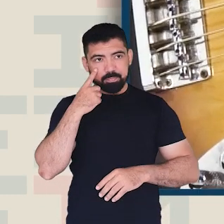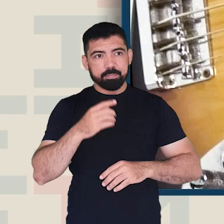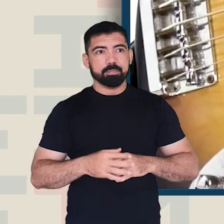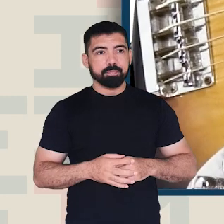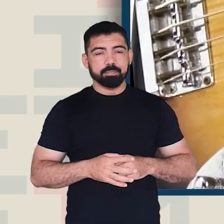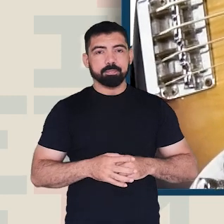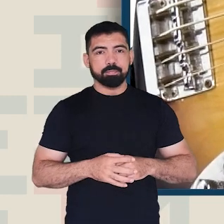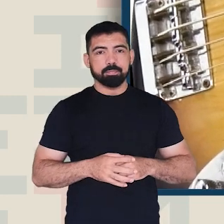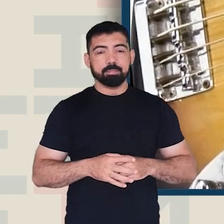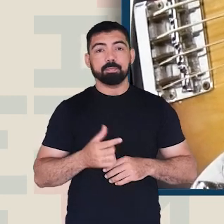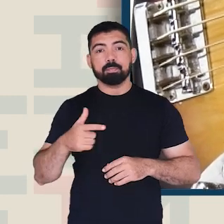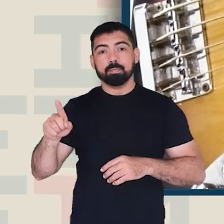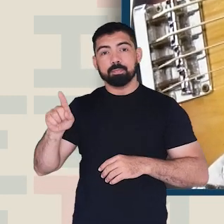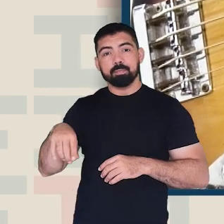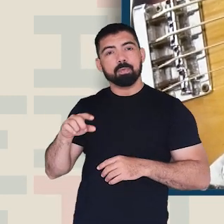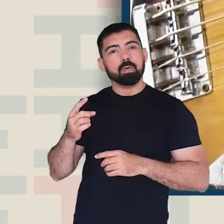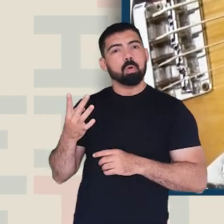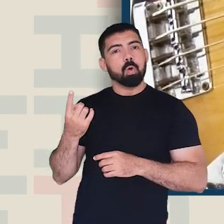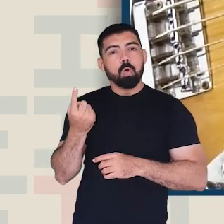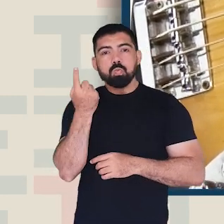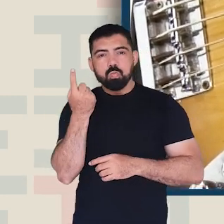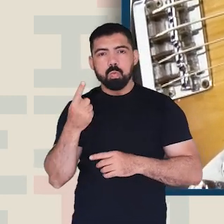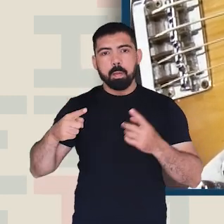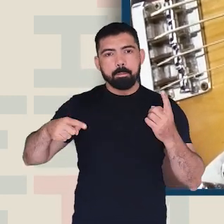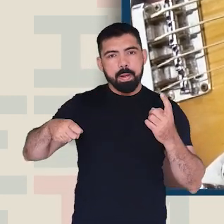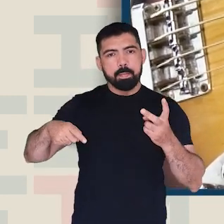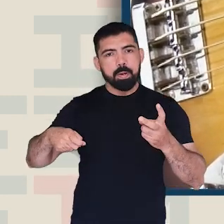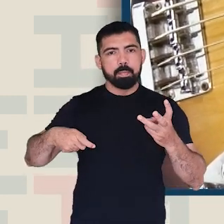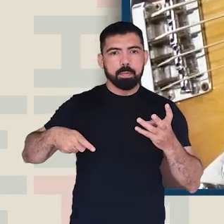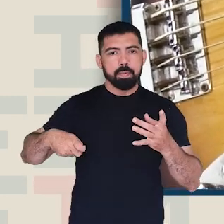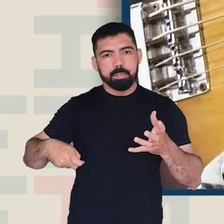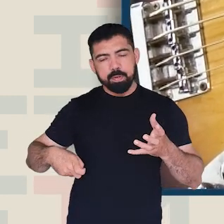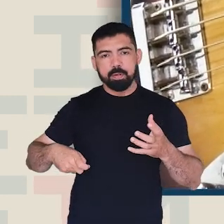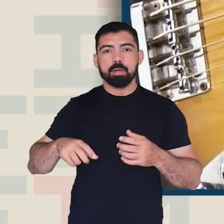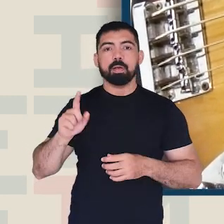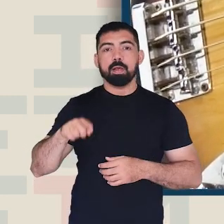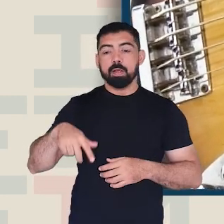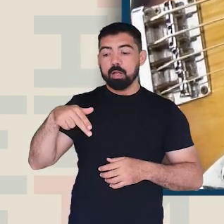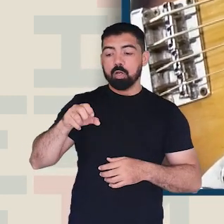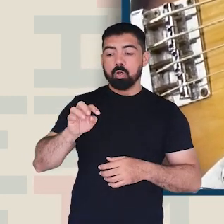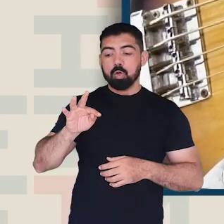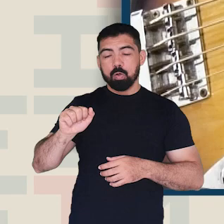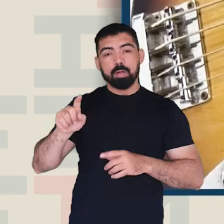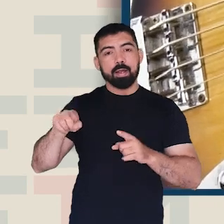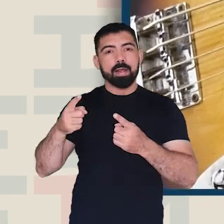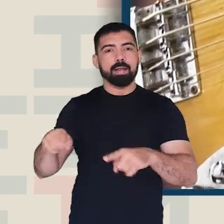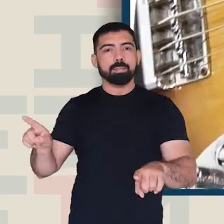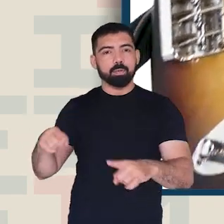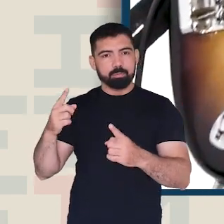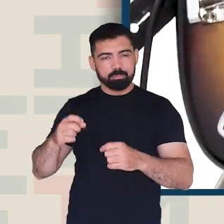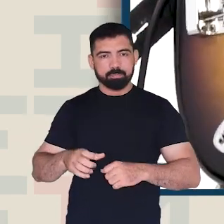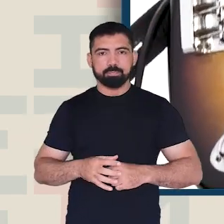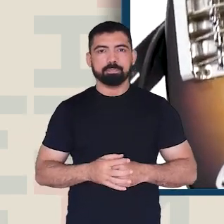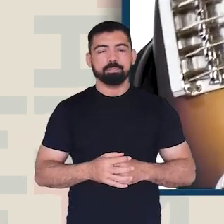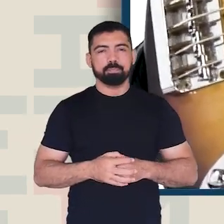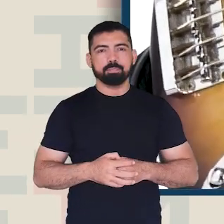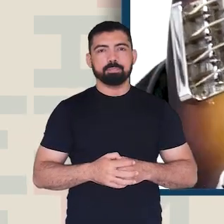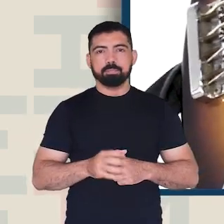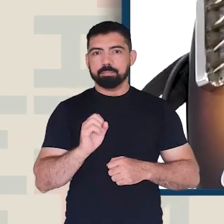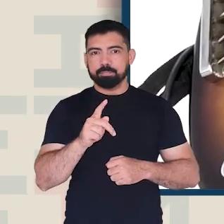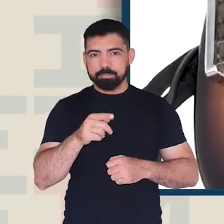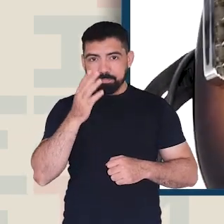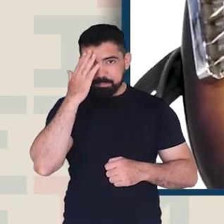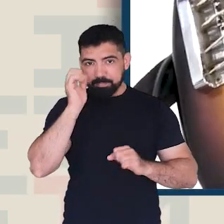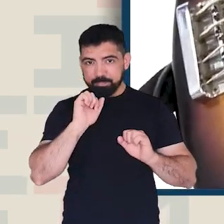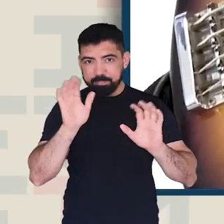ao mesmo tempo e o acorde dado com melodia, que é o arpejo, uma nota após a outra. Ok?